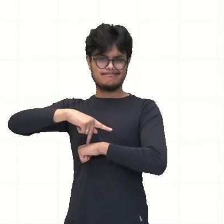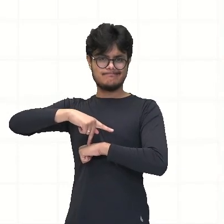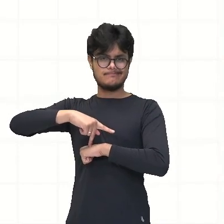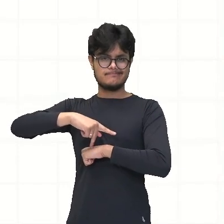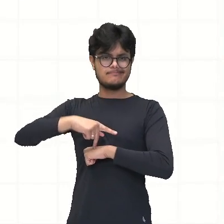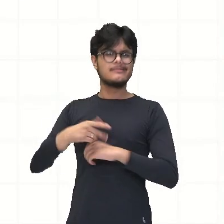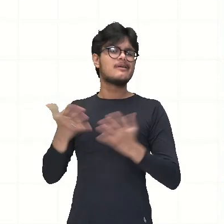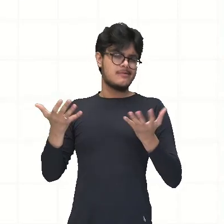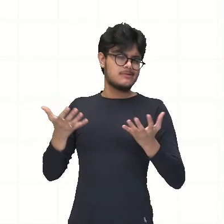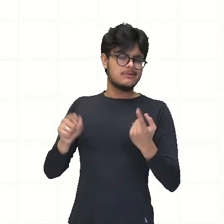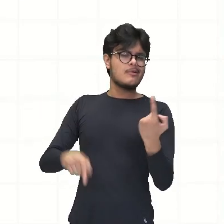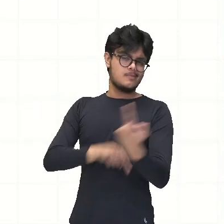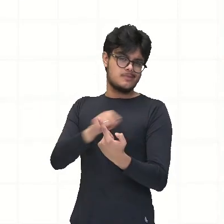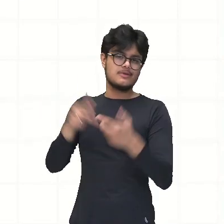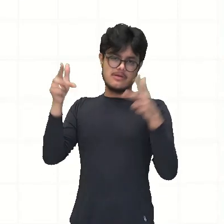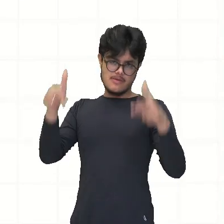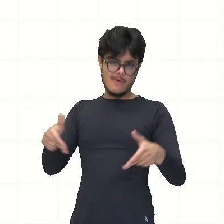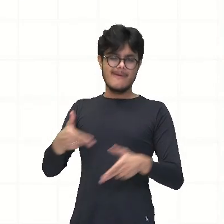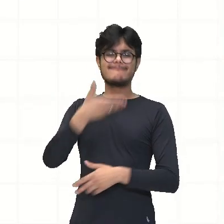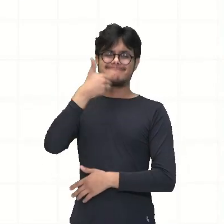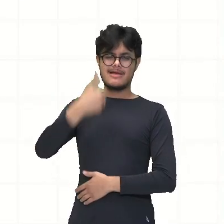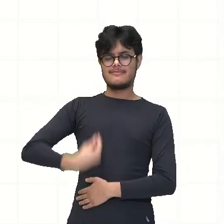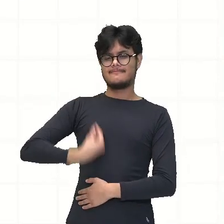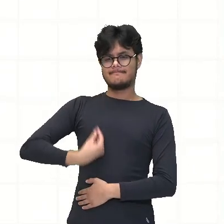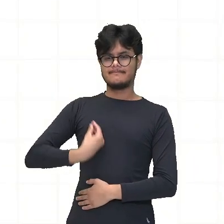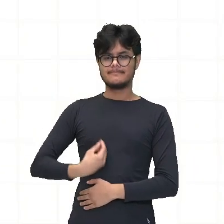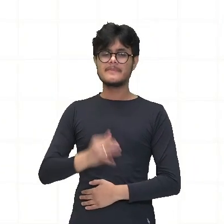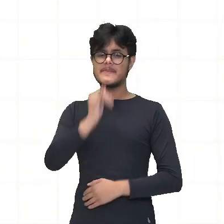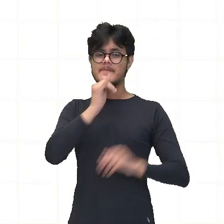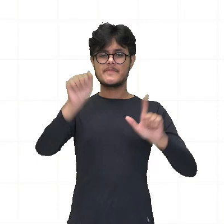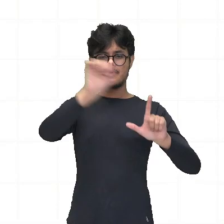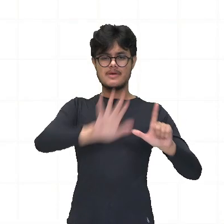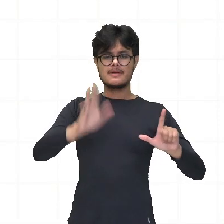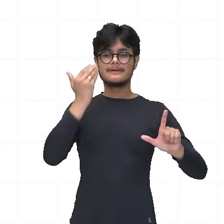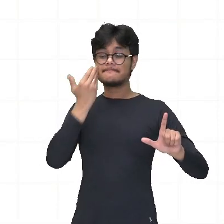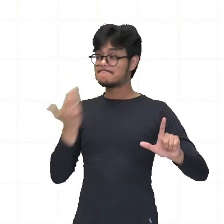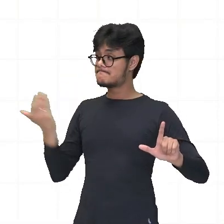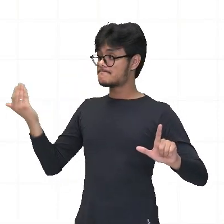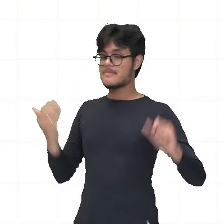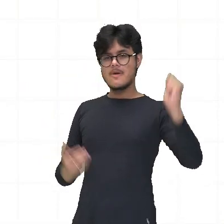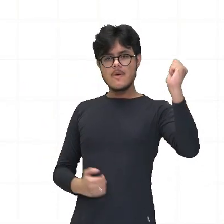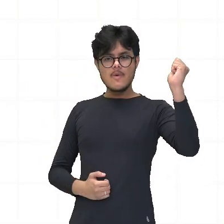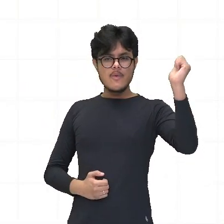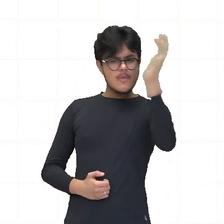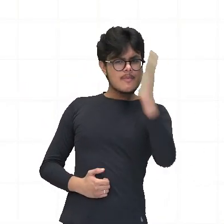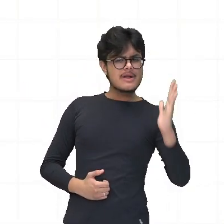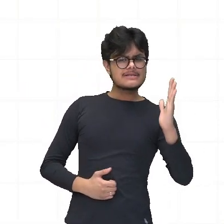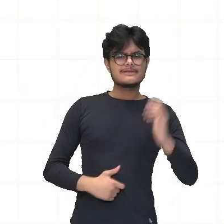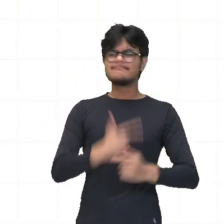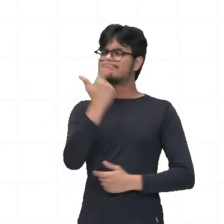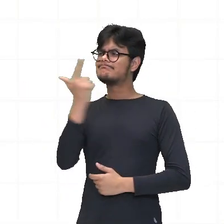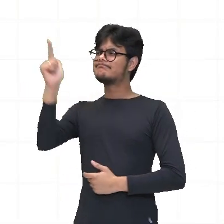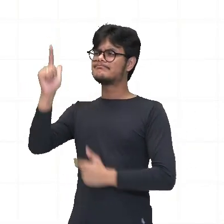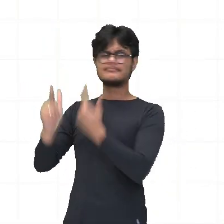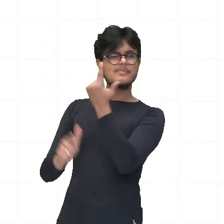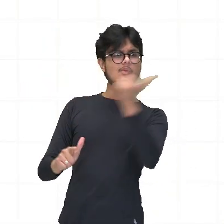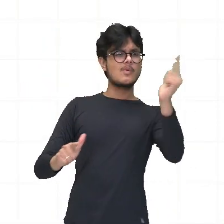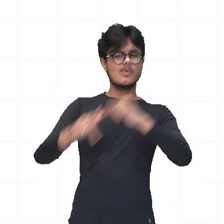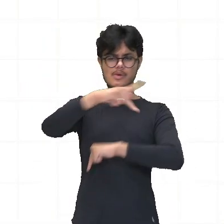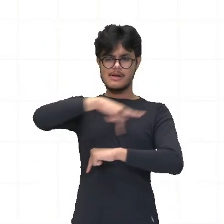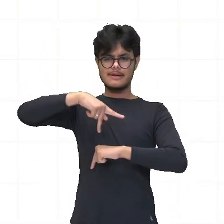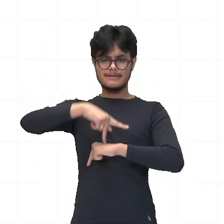outros países, que a gente vai verificar agora na imagem, o Brasil no exterior, né? E aí nós temos